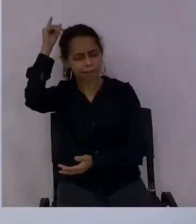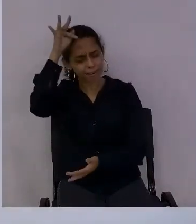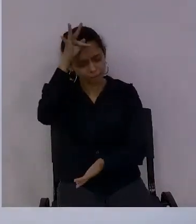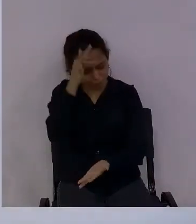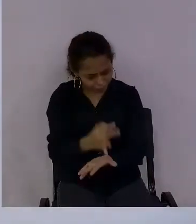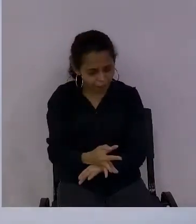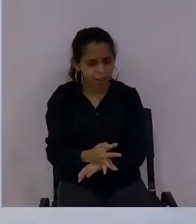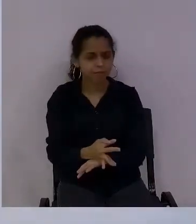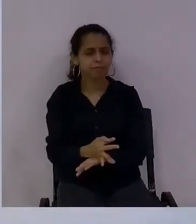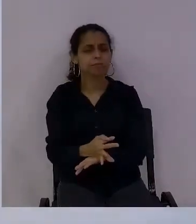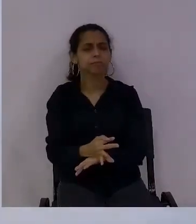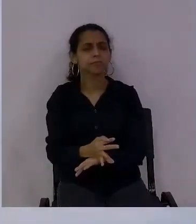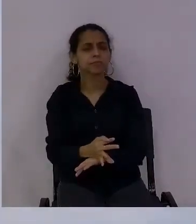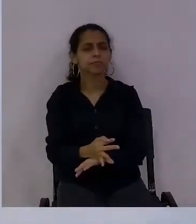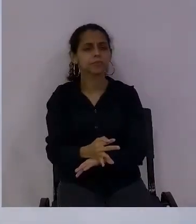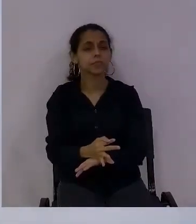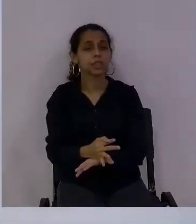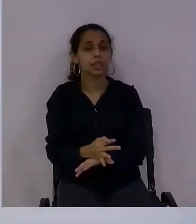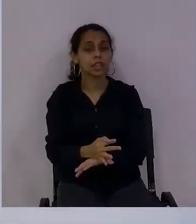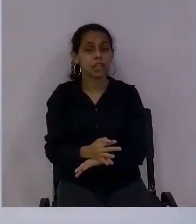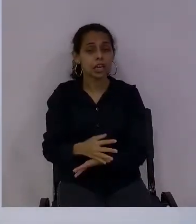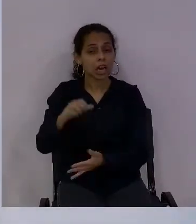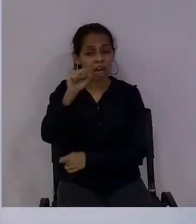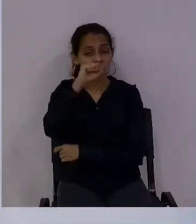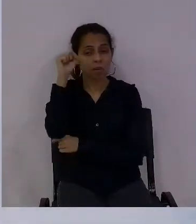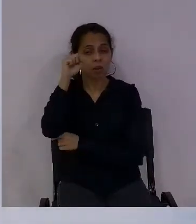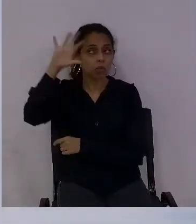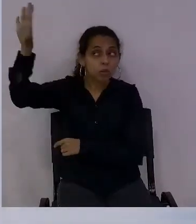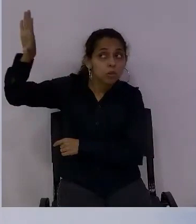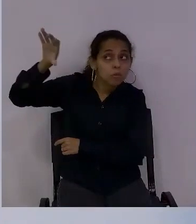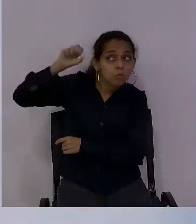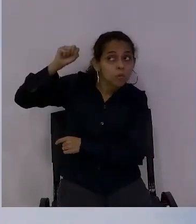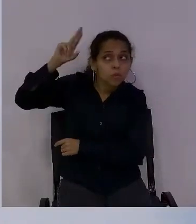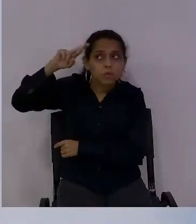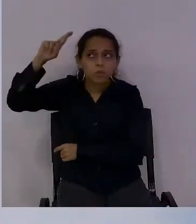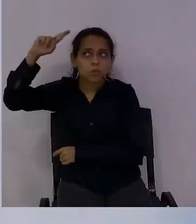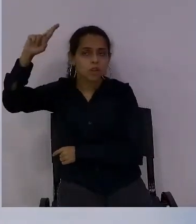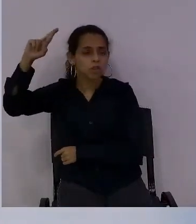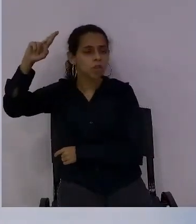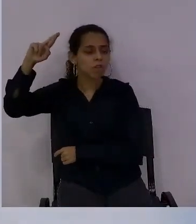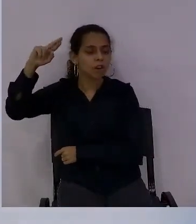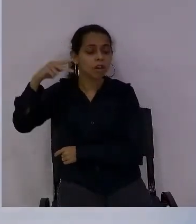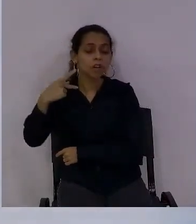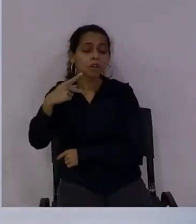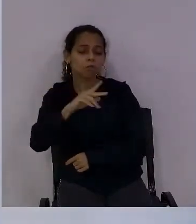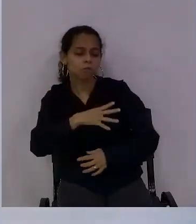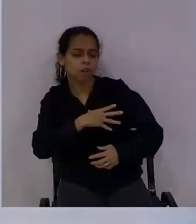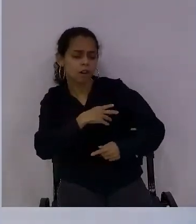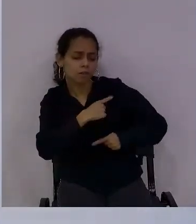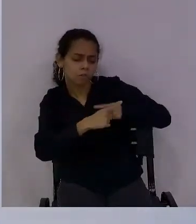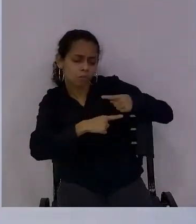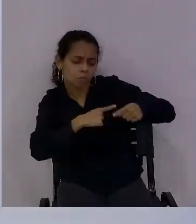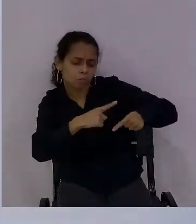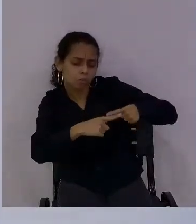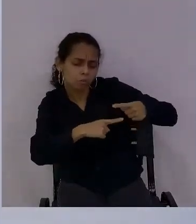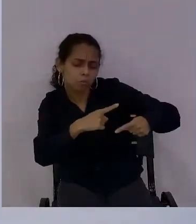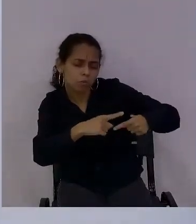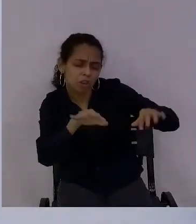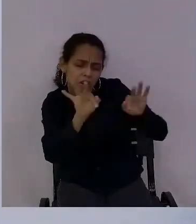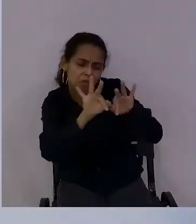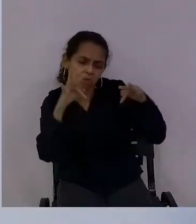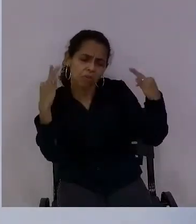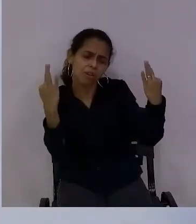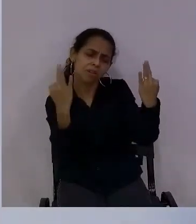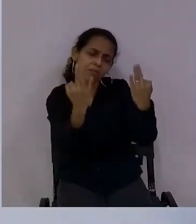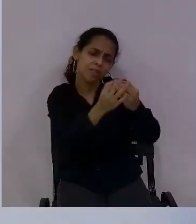nações, aquele que ouviu do Senhor que nele, Abraão e da sua descendência, seriam benditas muitas famílias